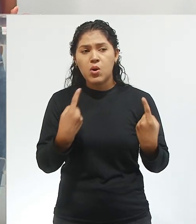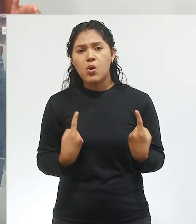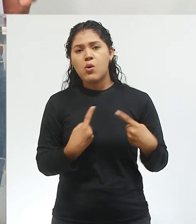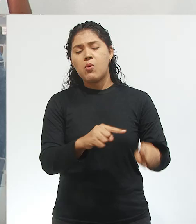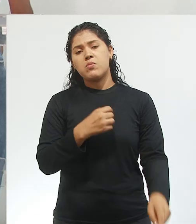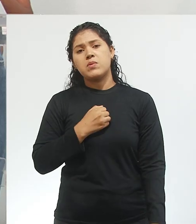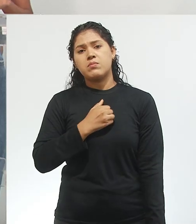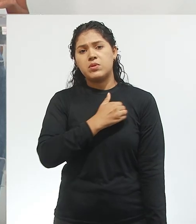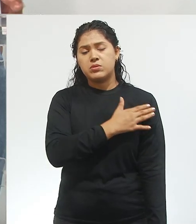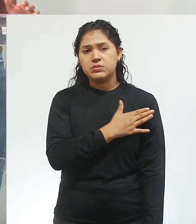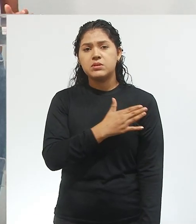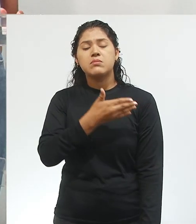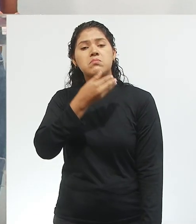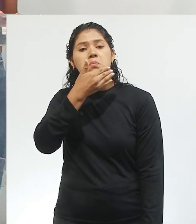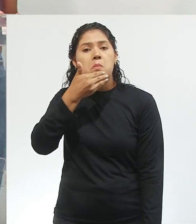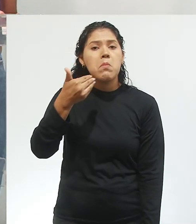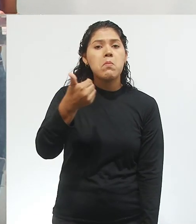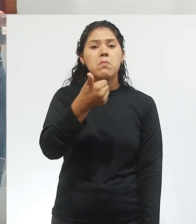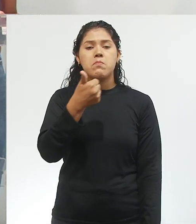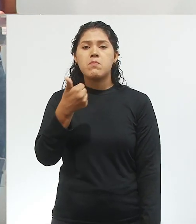consequência